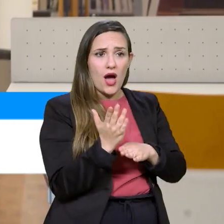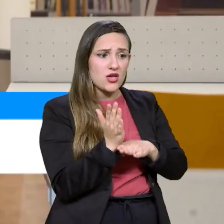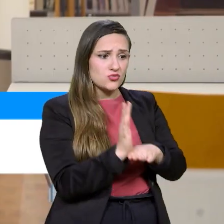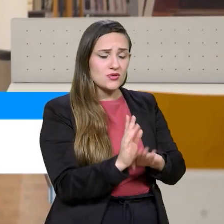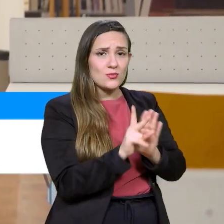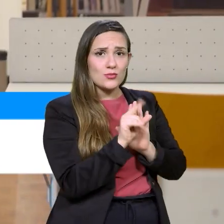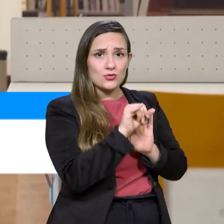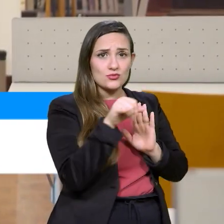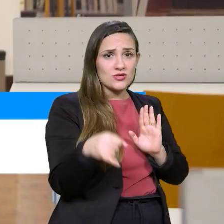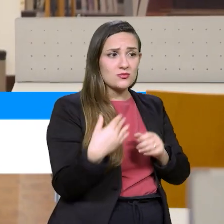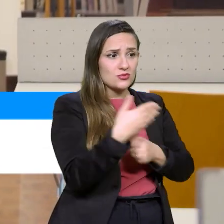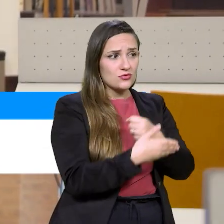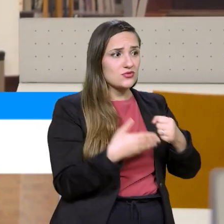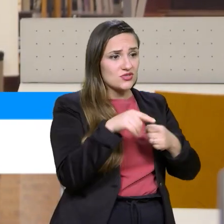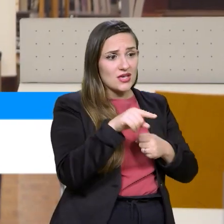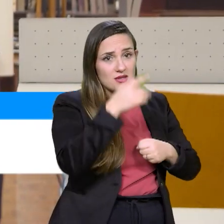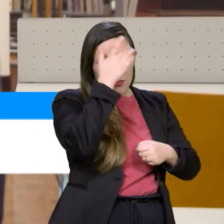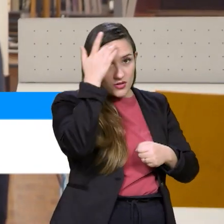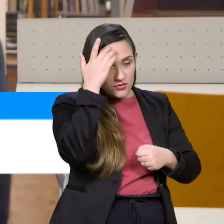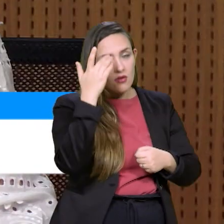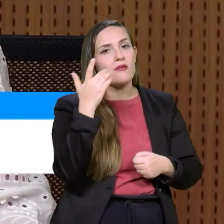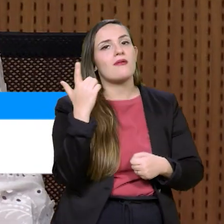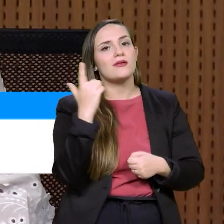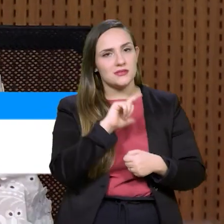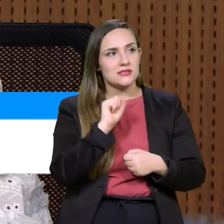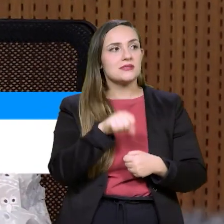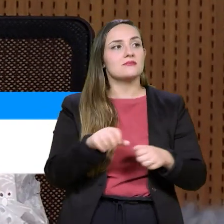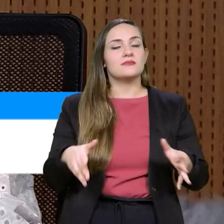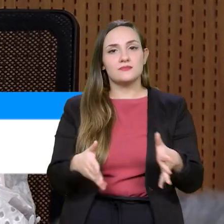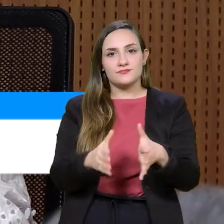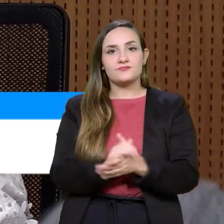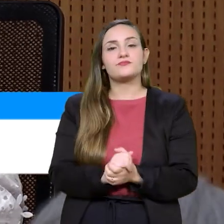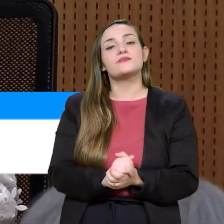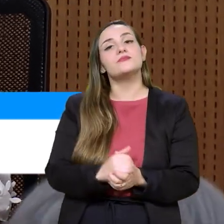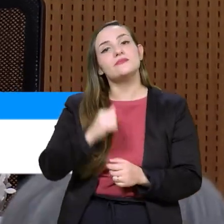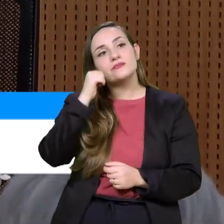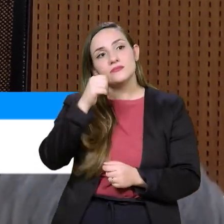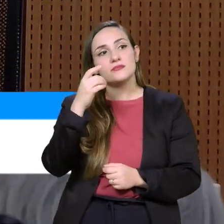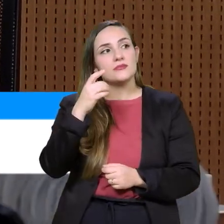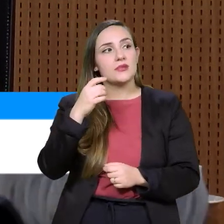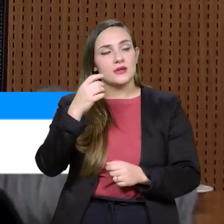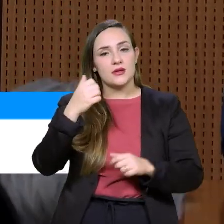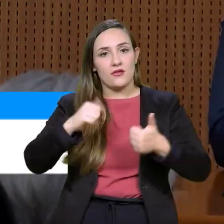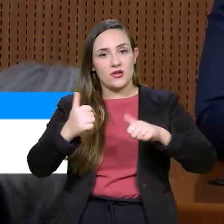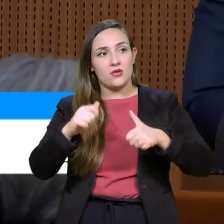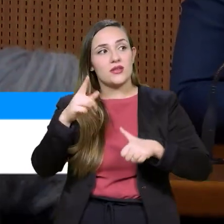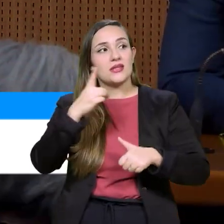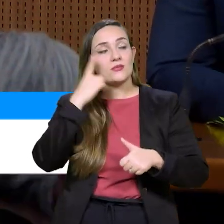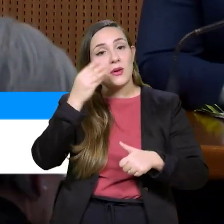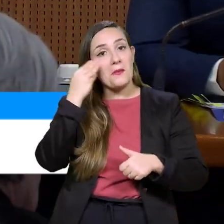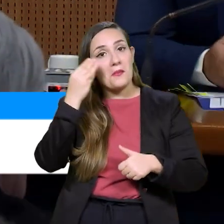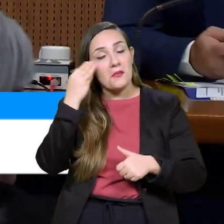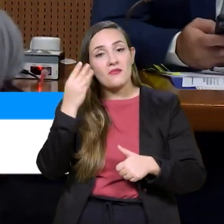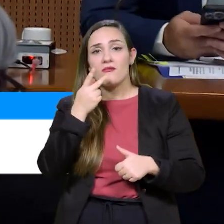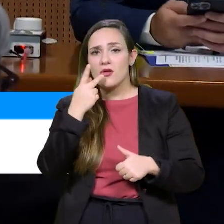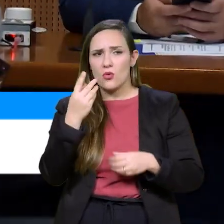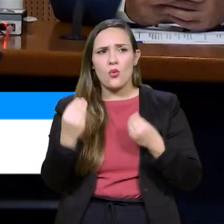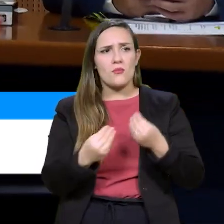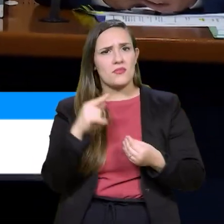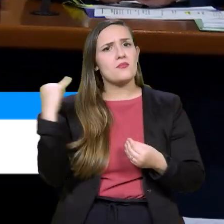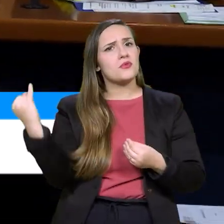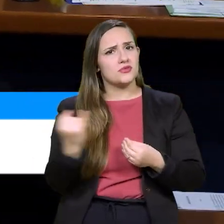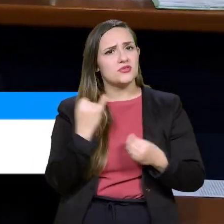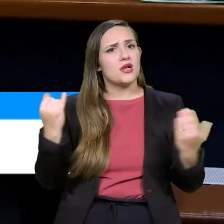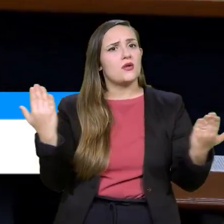promoção e defesa dos direitos dessas pessoas. A relatora da matéria, a deputada Mara Caseiro, do PSDB, falou da relevância